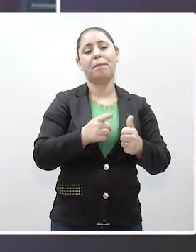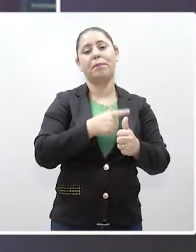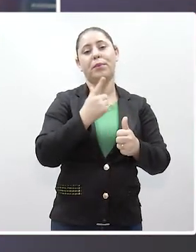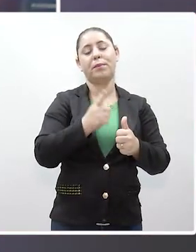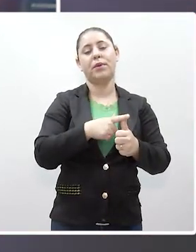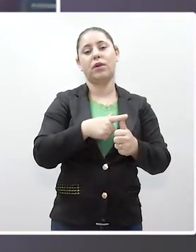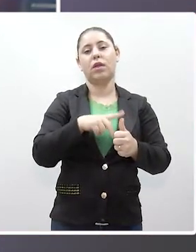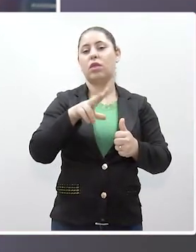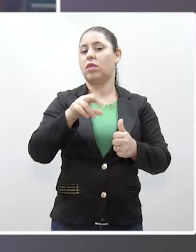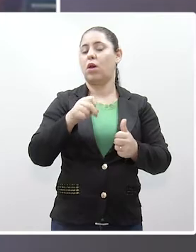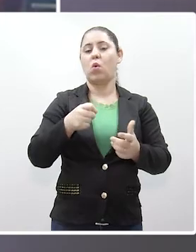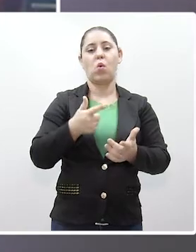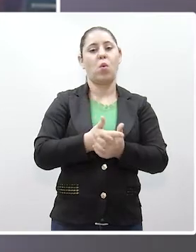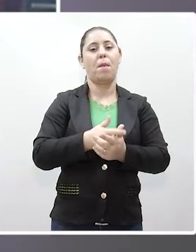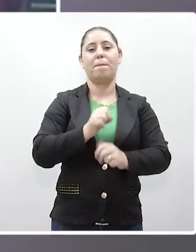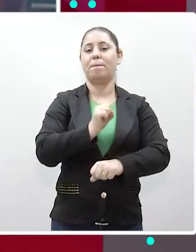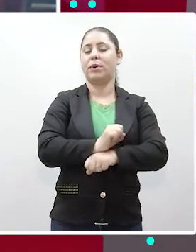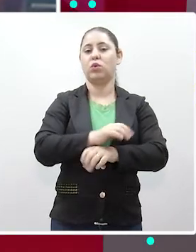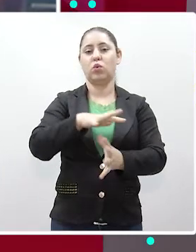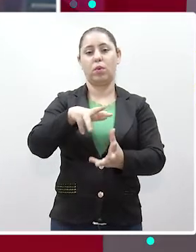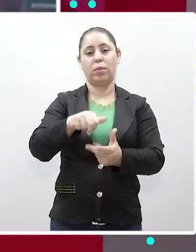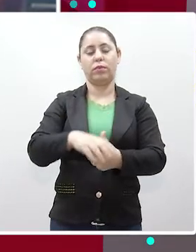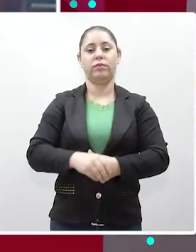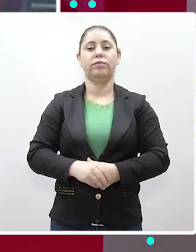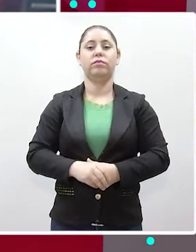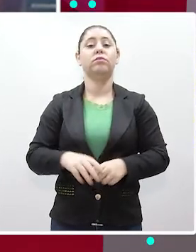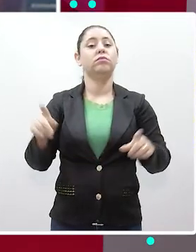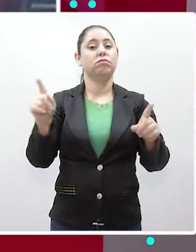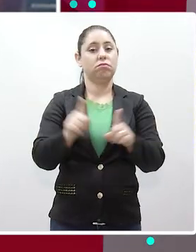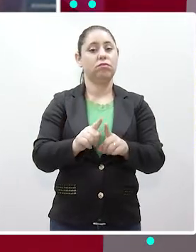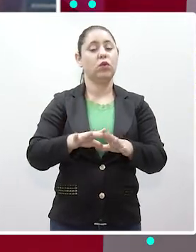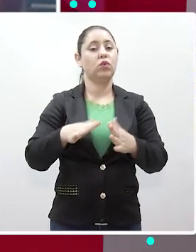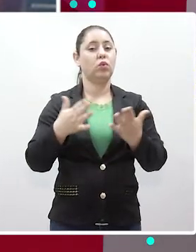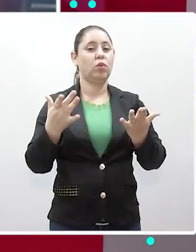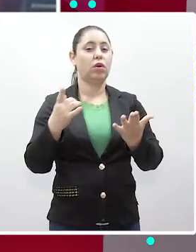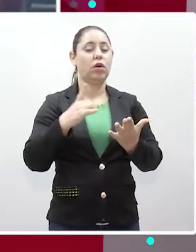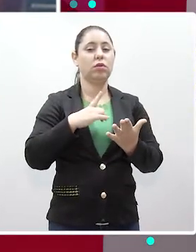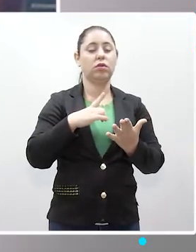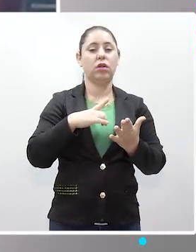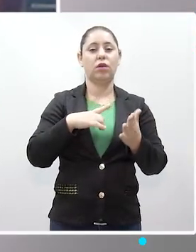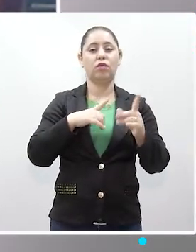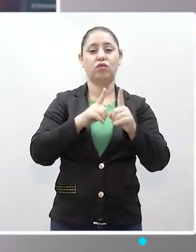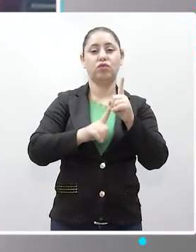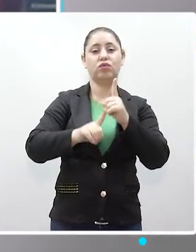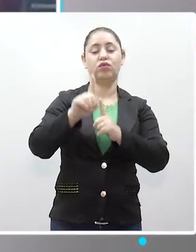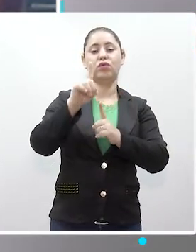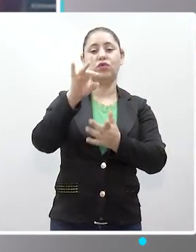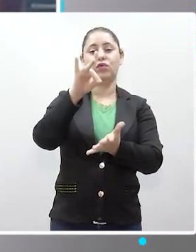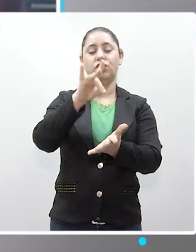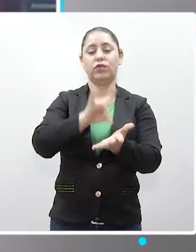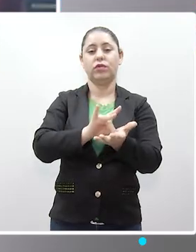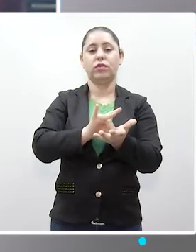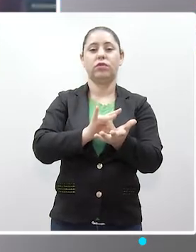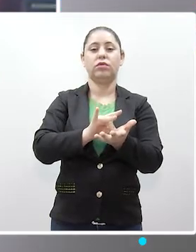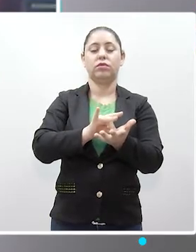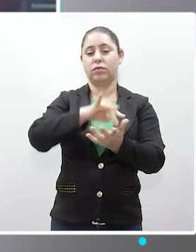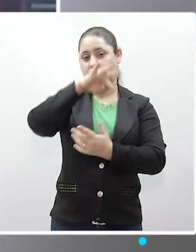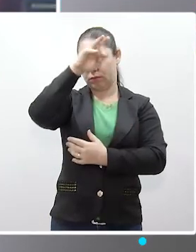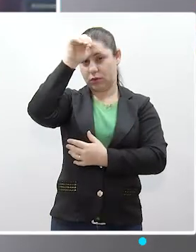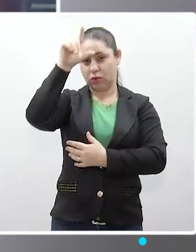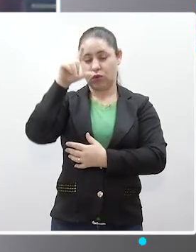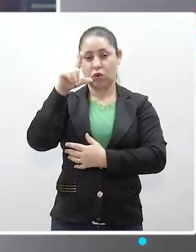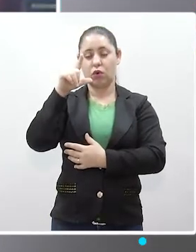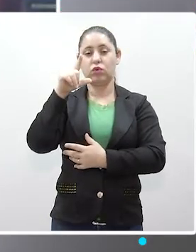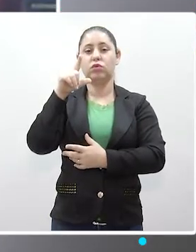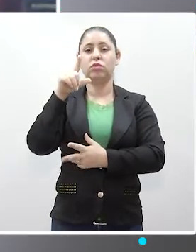setores primários não pararam de consumir em todo o globo. Tanto que depois, quando saíram os índices oficiais, de fato, o